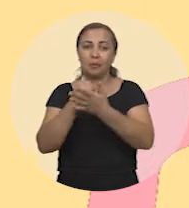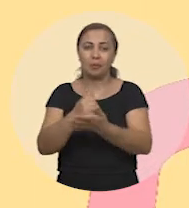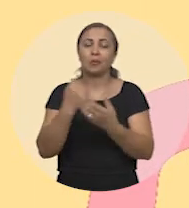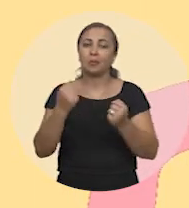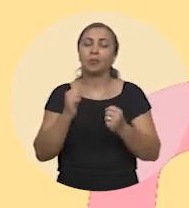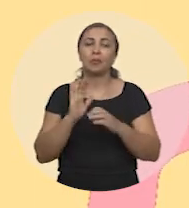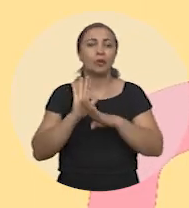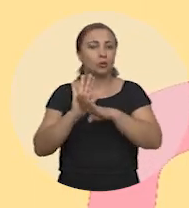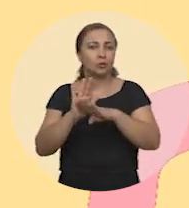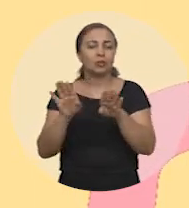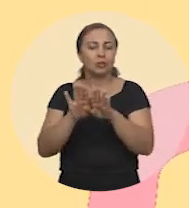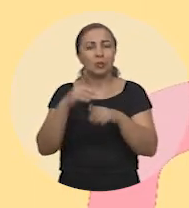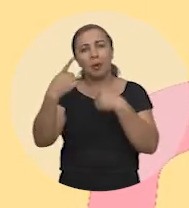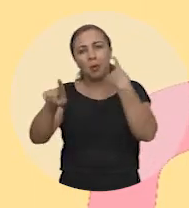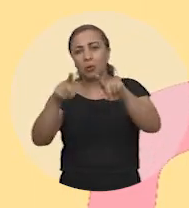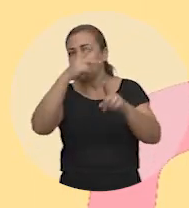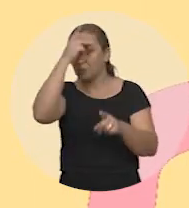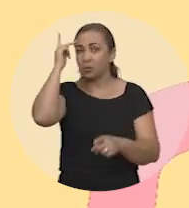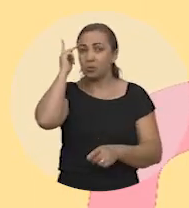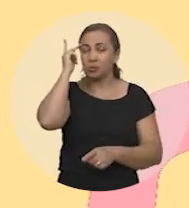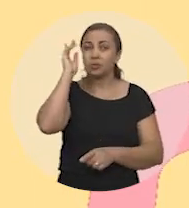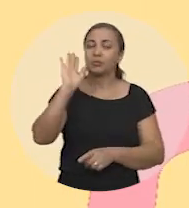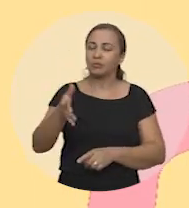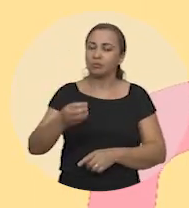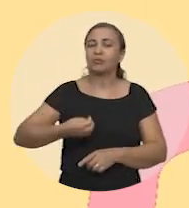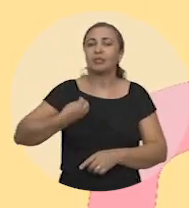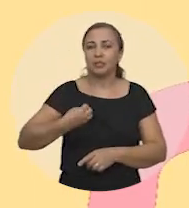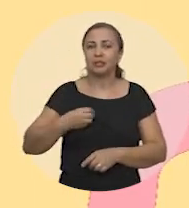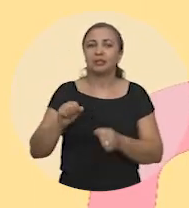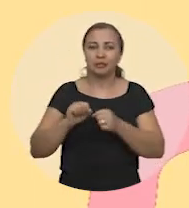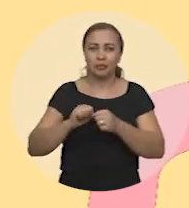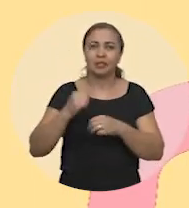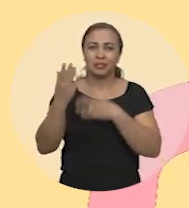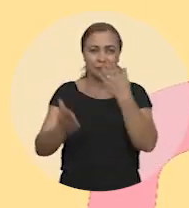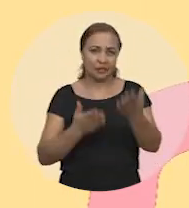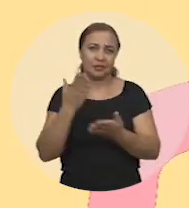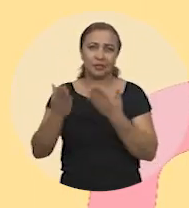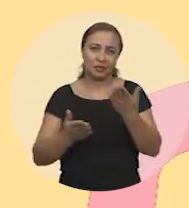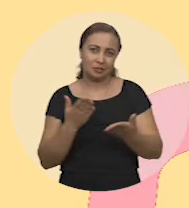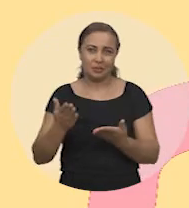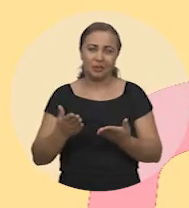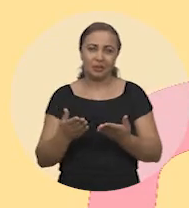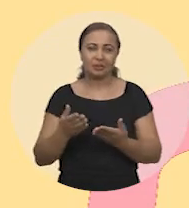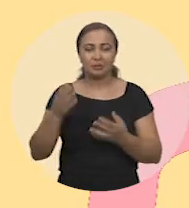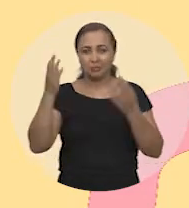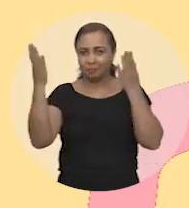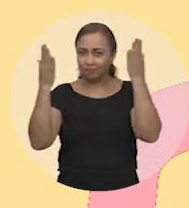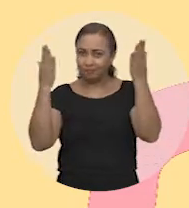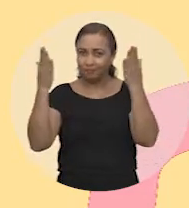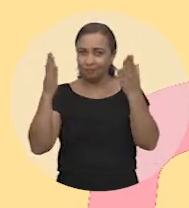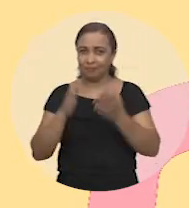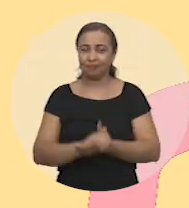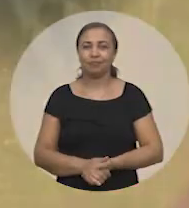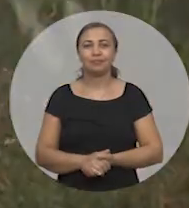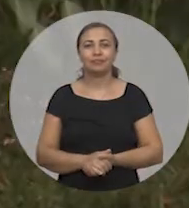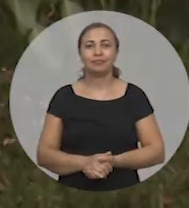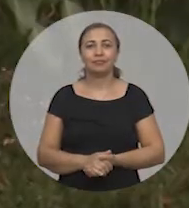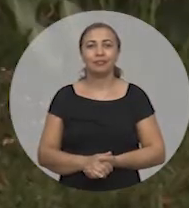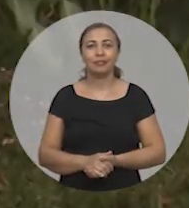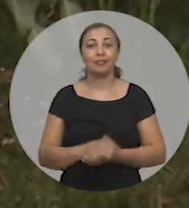quer seja como uma coisa também pode gigante Ou aquelas pessoas que já estão fazendo ou ele é o iniciar um tratamento